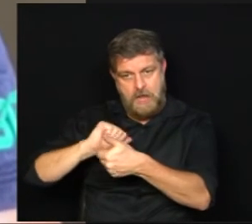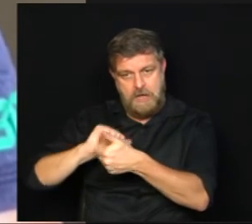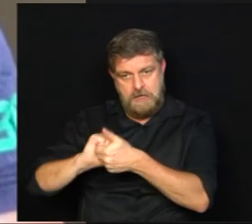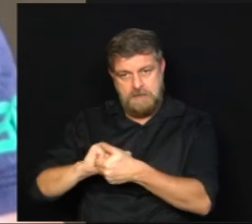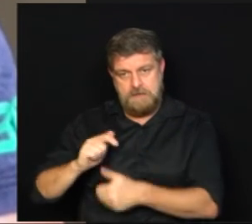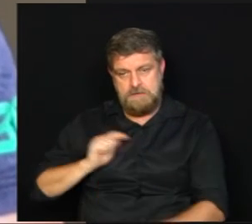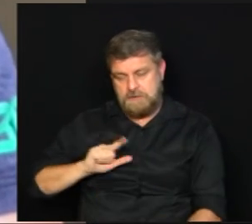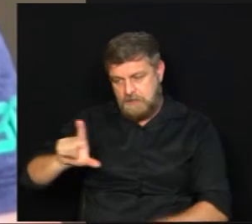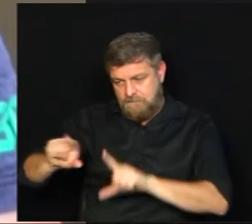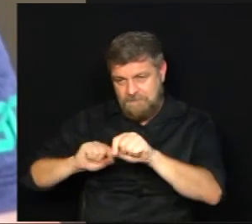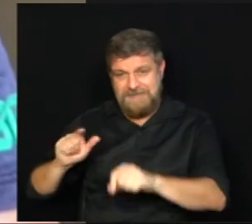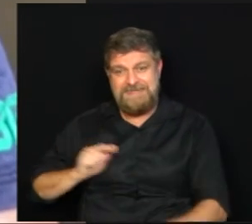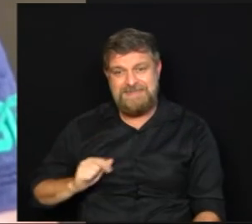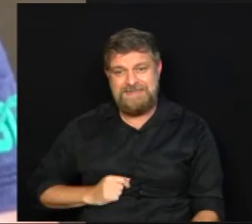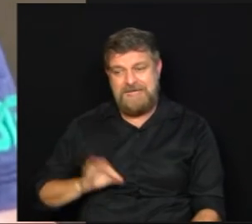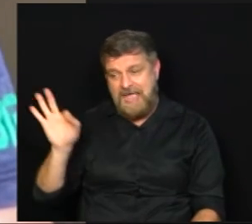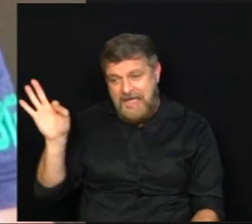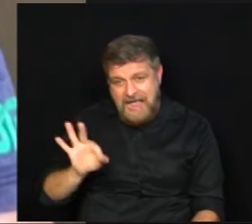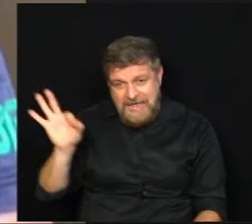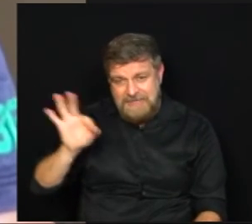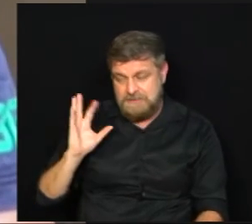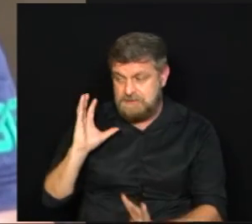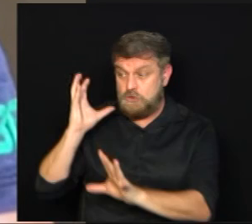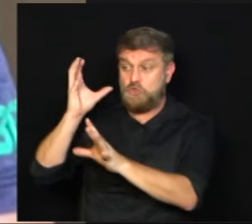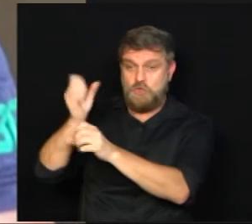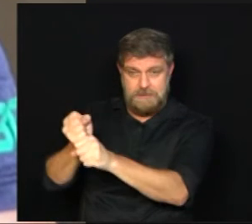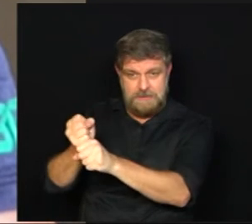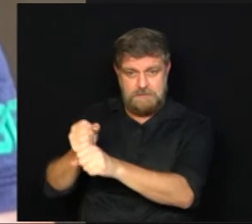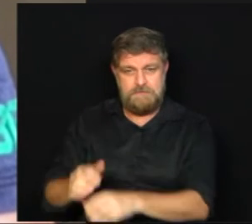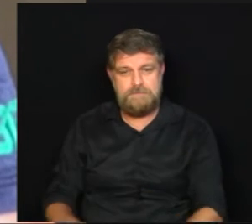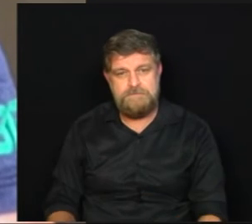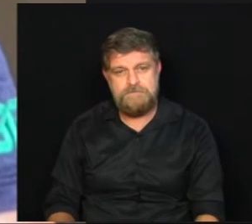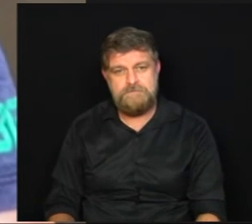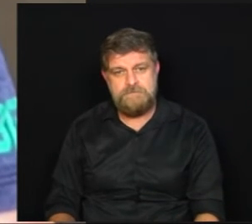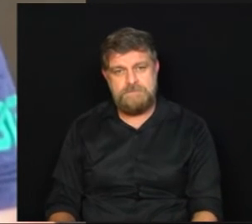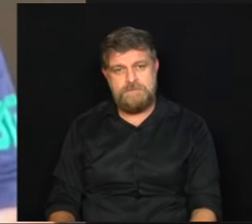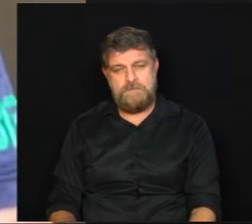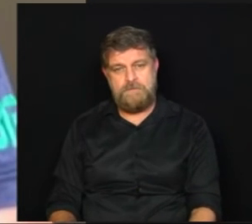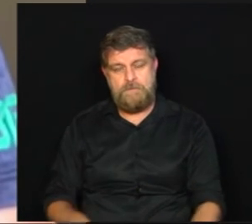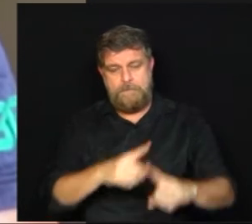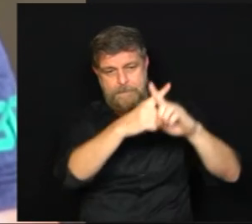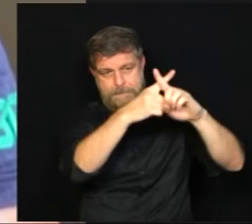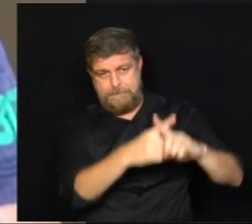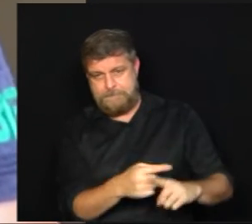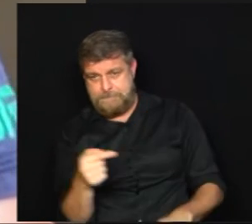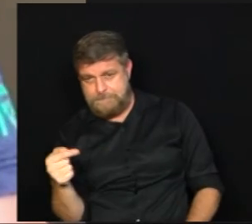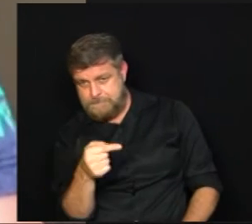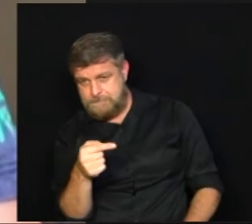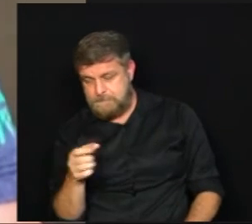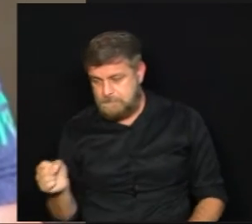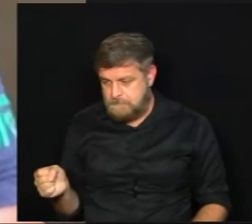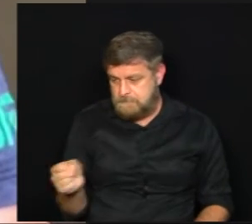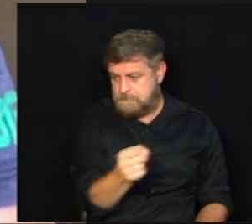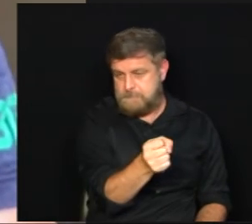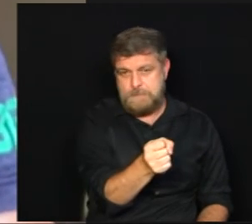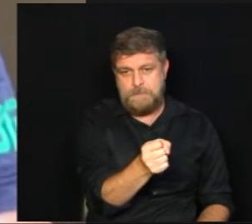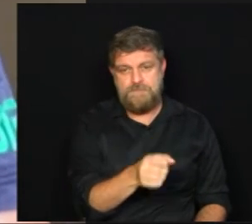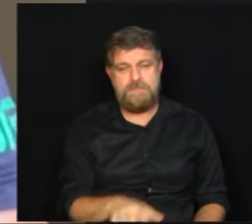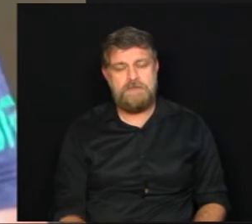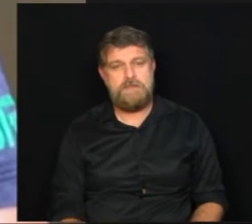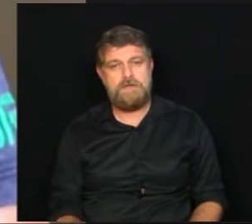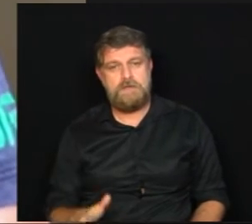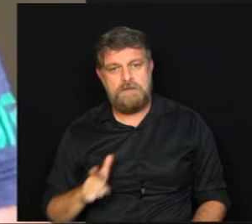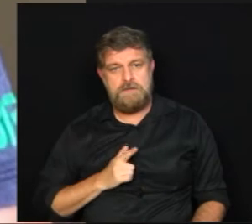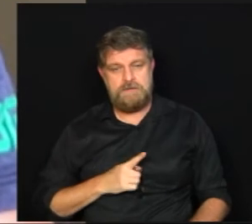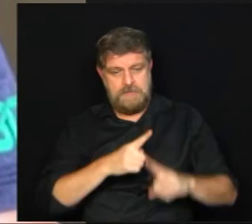classificado, através de um índice de peso total para as competições classificatórias para os jogos. Dentro